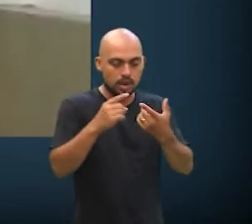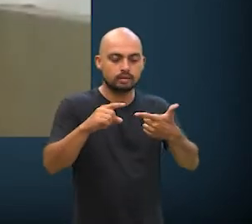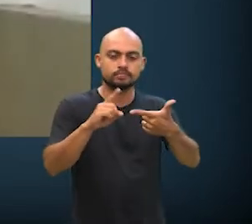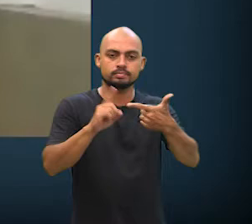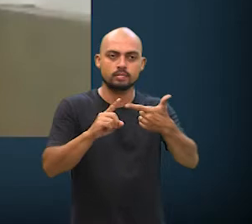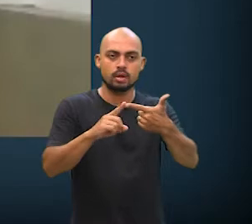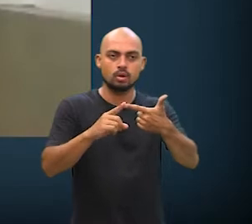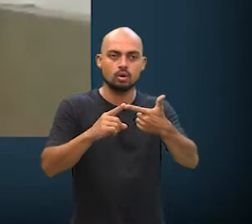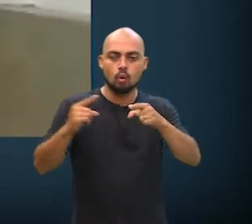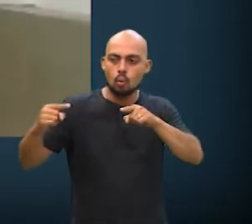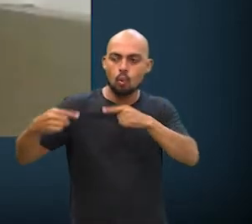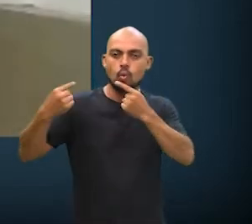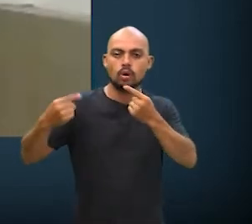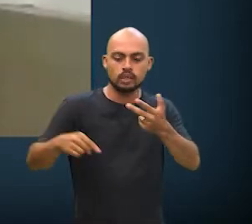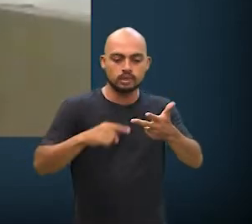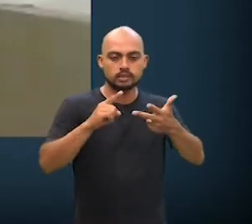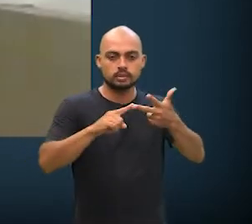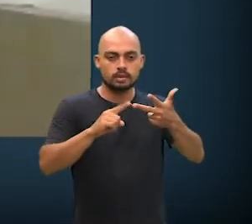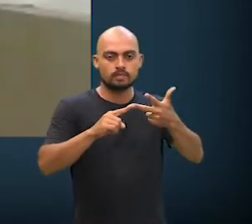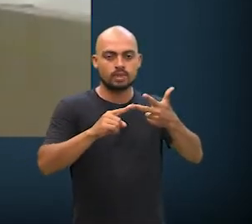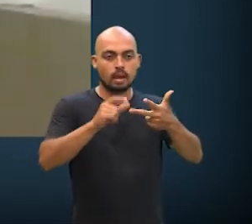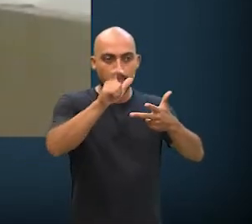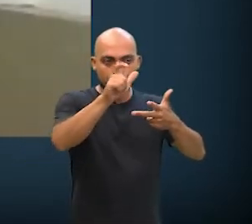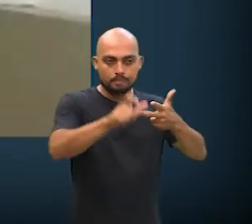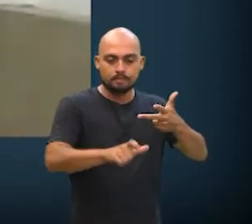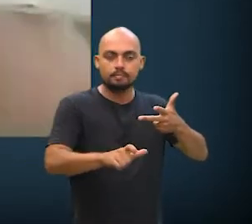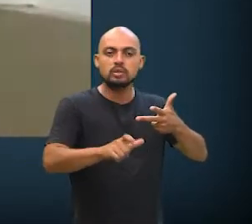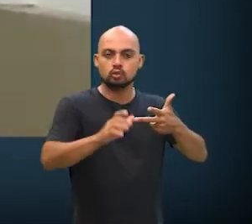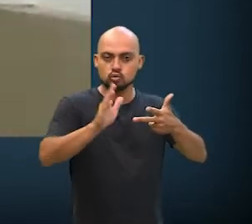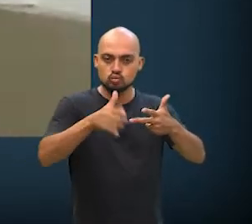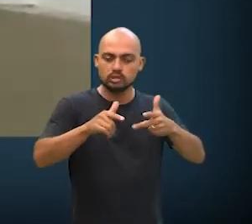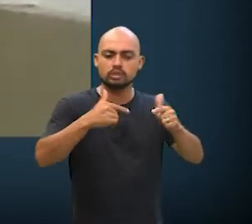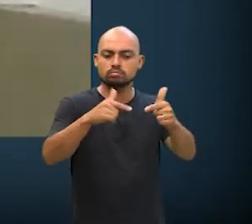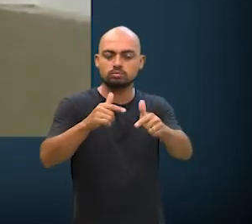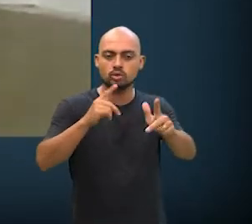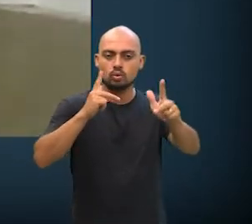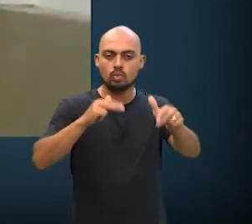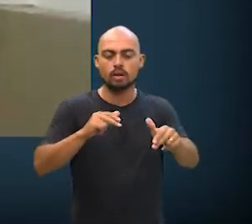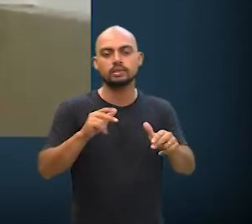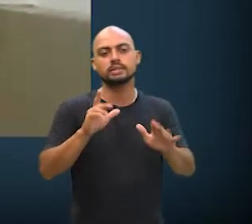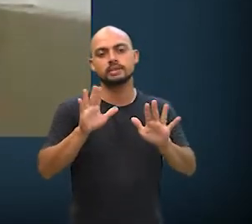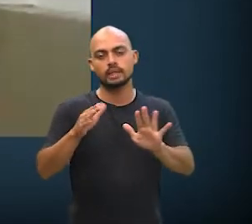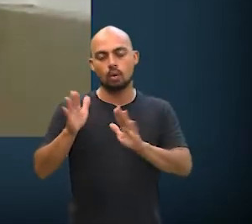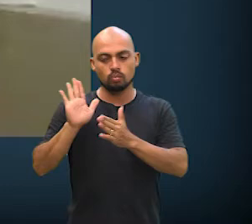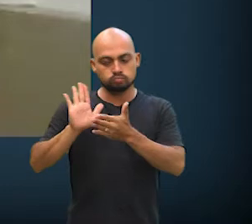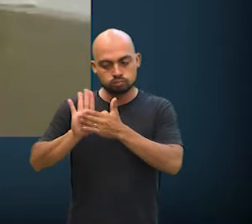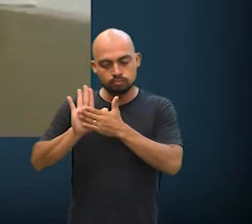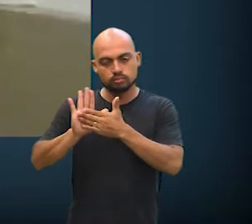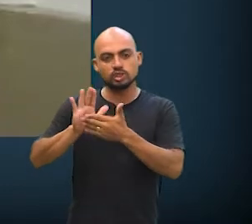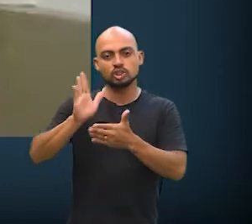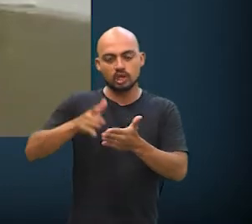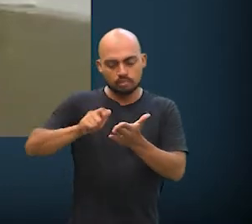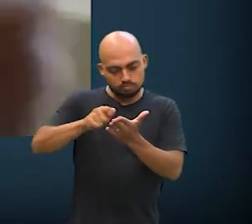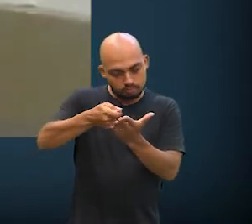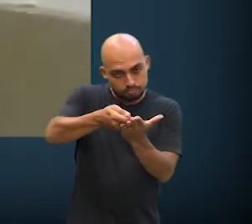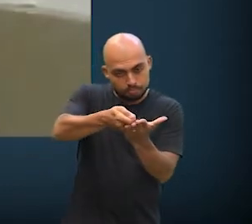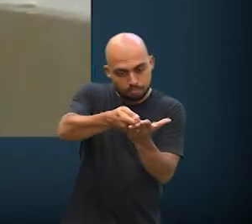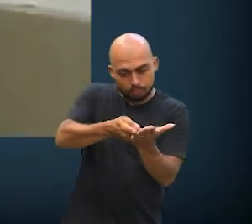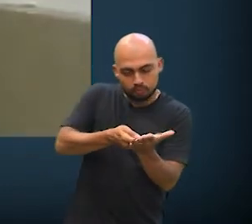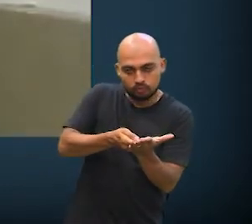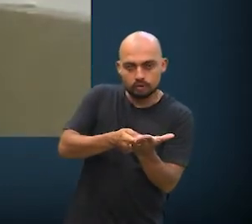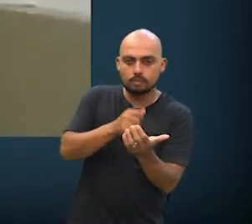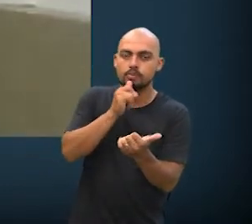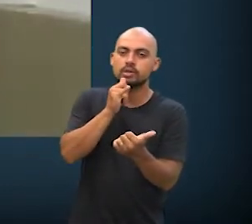concorrentes e pessoas que já fizeram essa caminhada, eu consigo colocar o meu negócio no papel. Então, vou lá, coloco